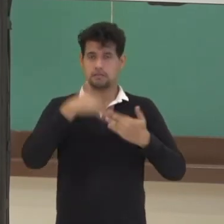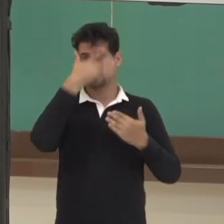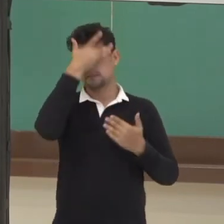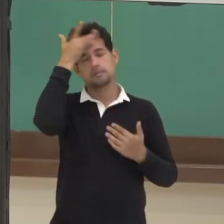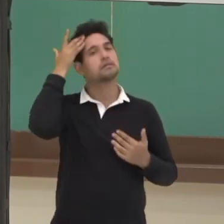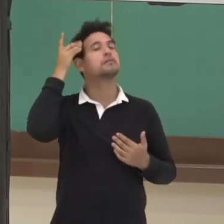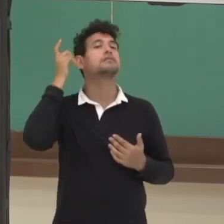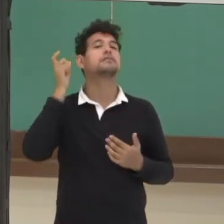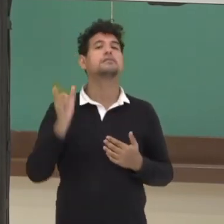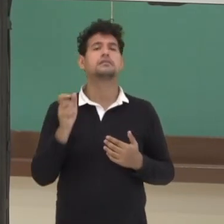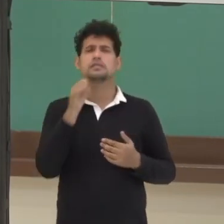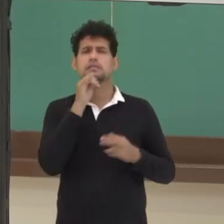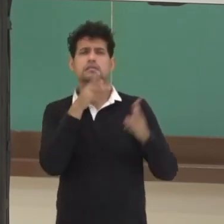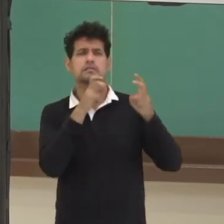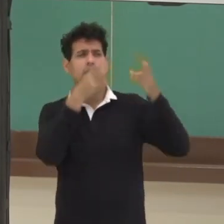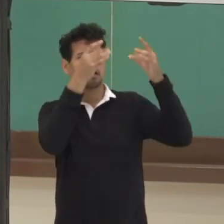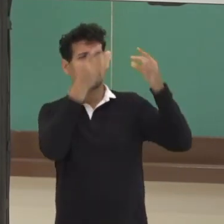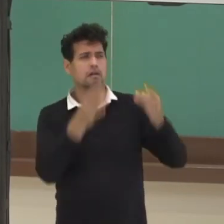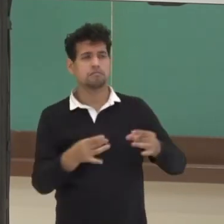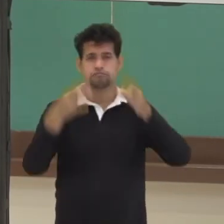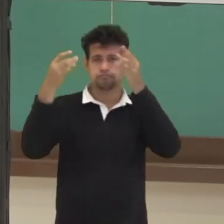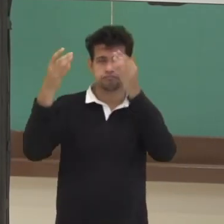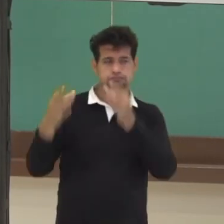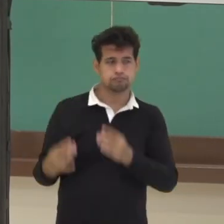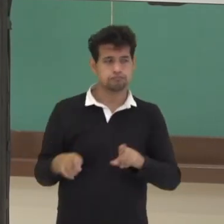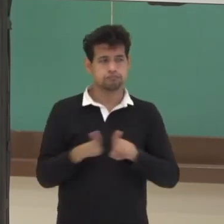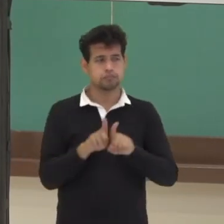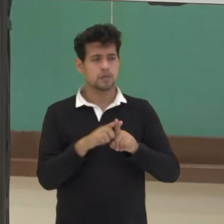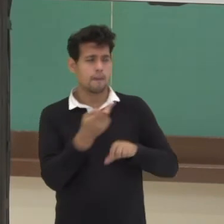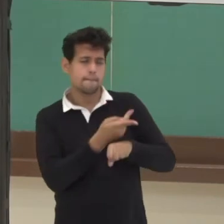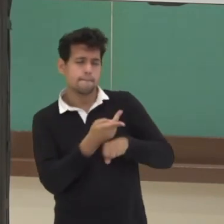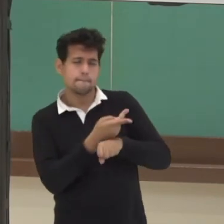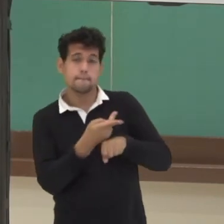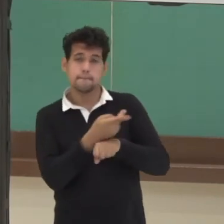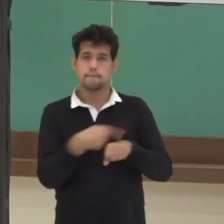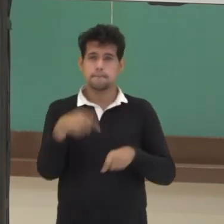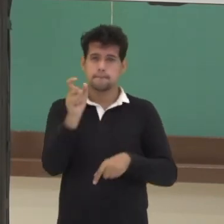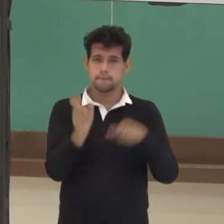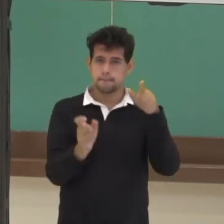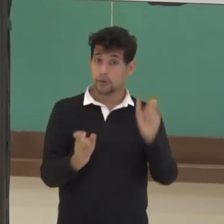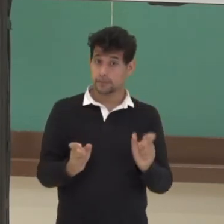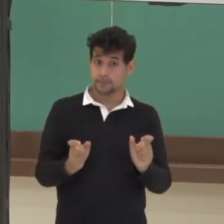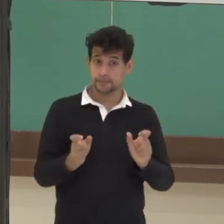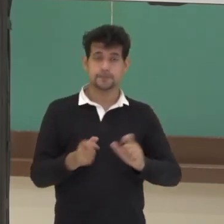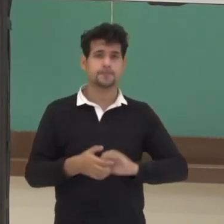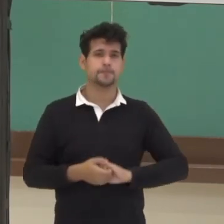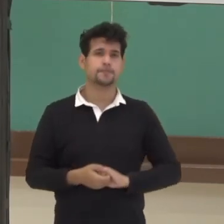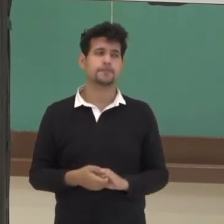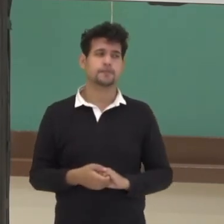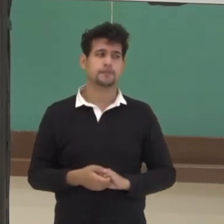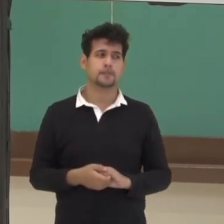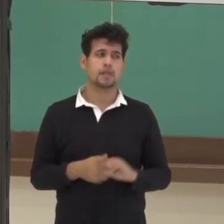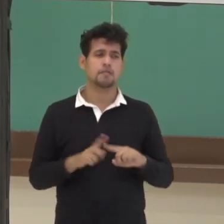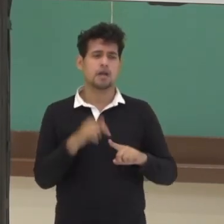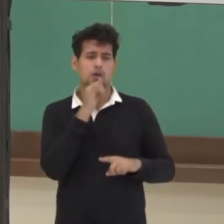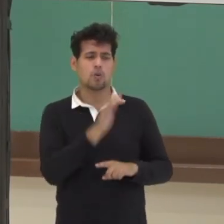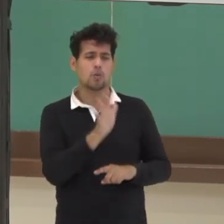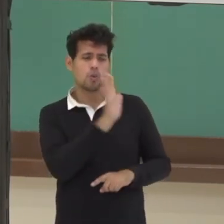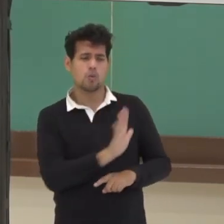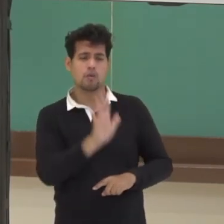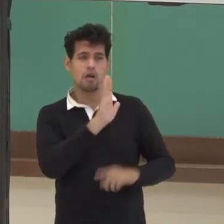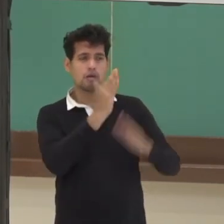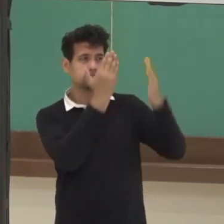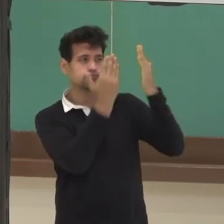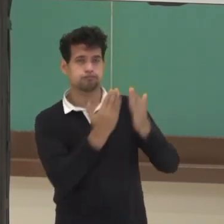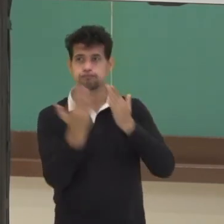quando eu vejo os elementos da narrativa, eu busco essas características. Em um espaço psicológico,